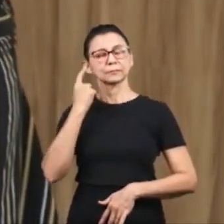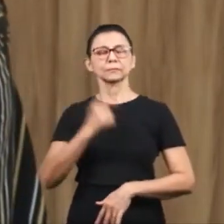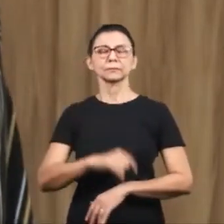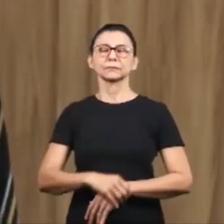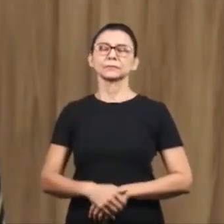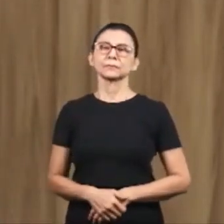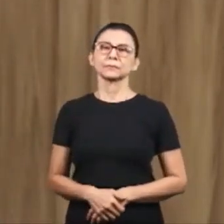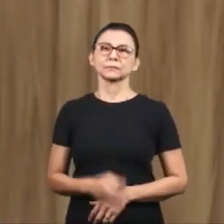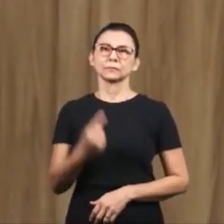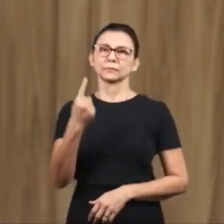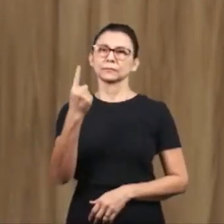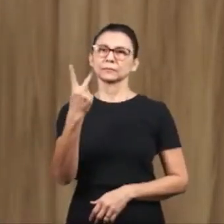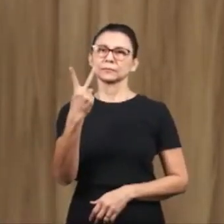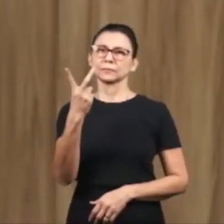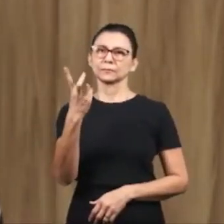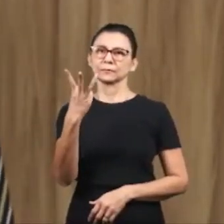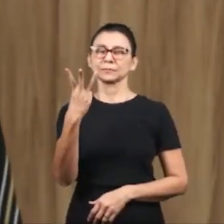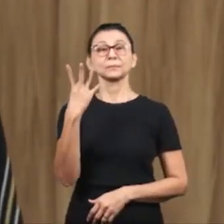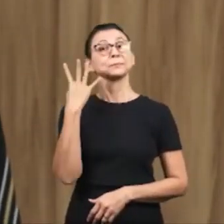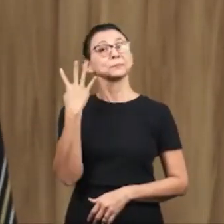contar?